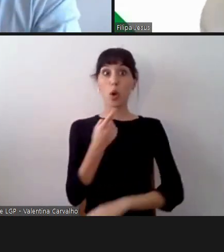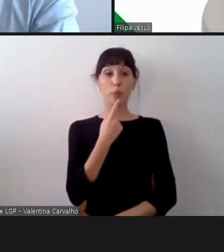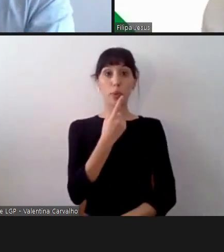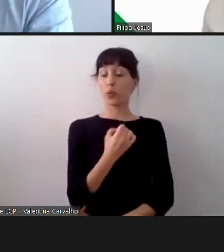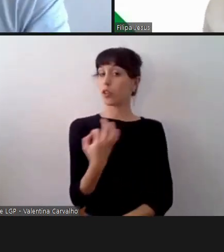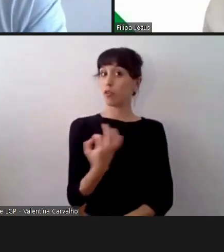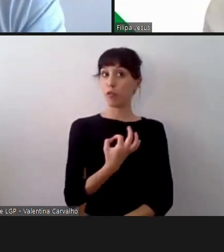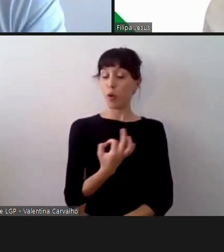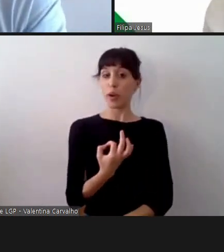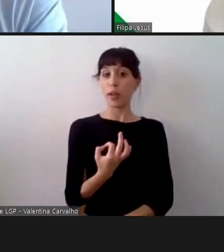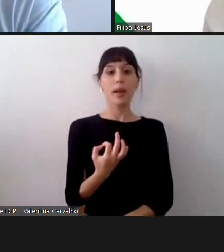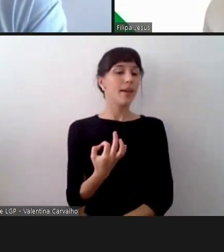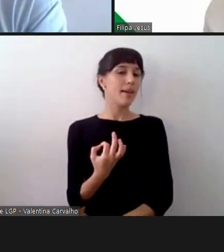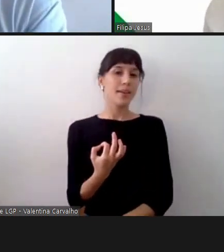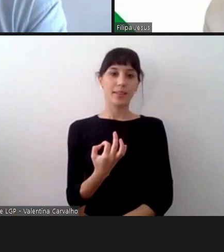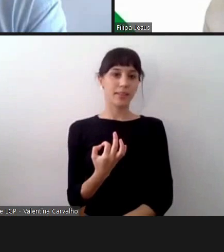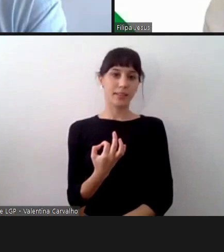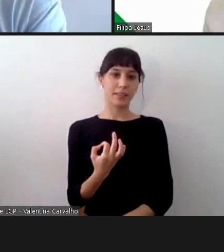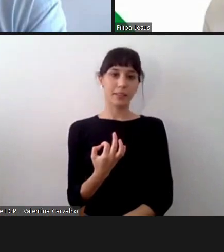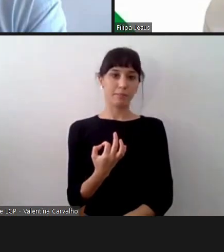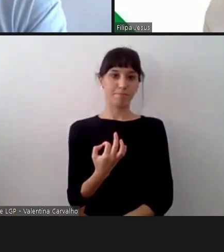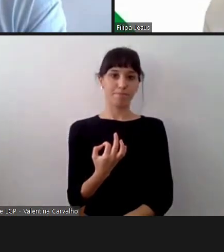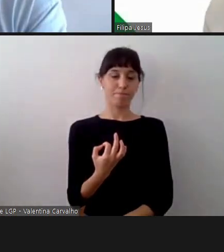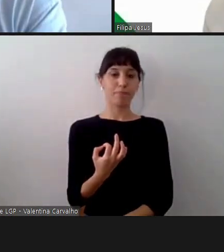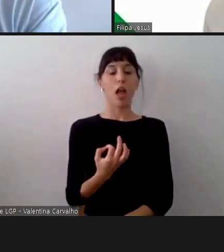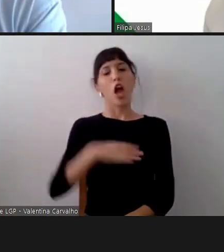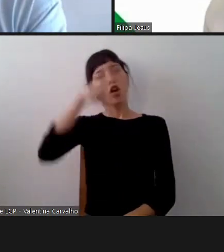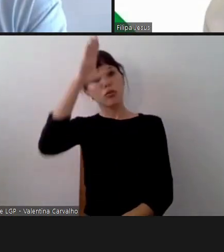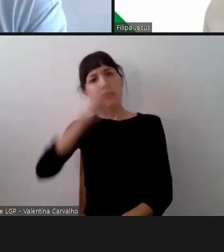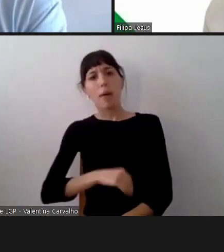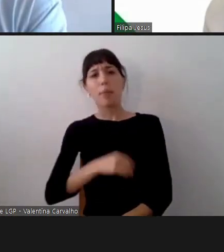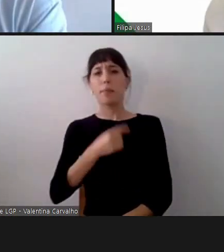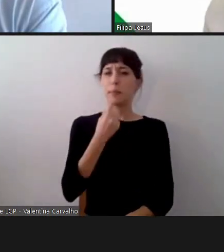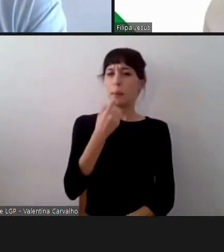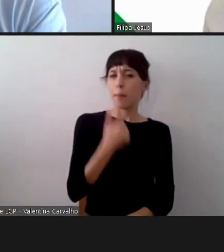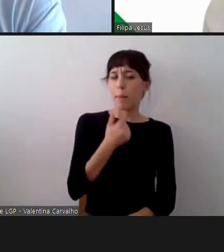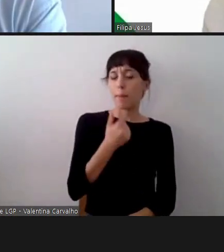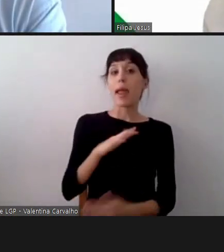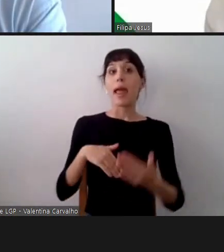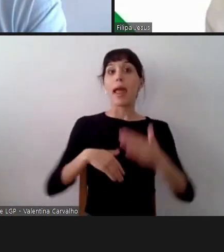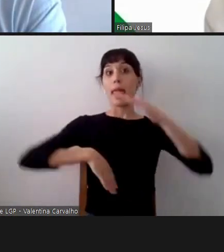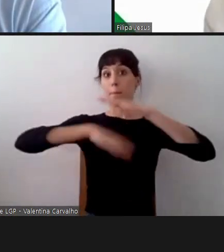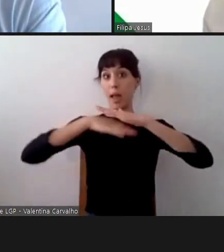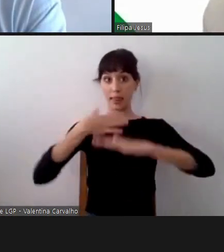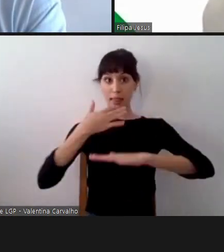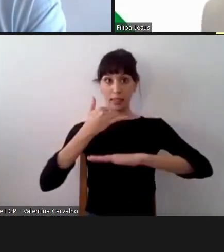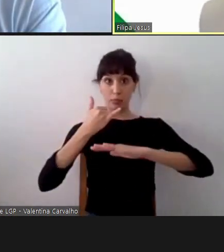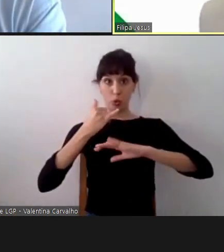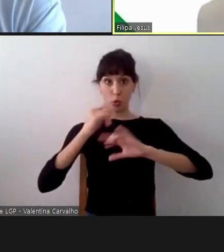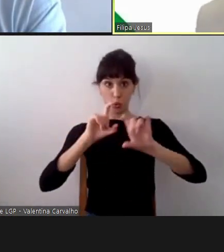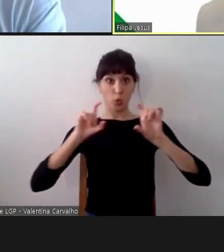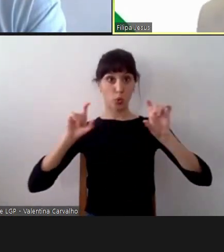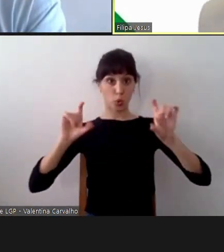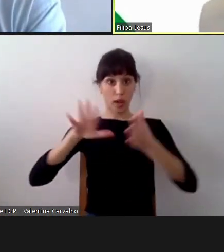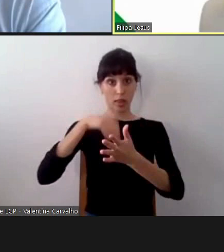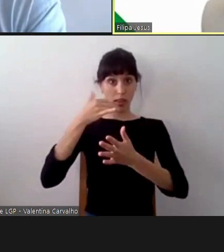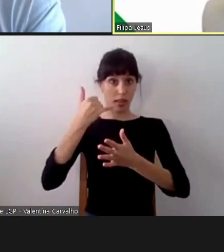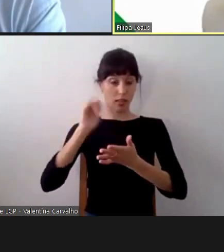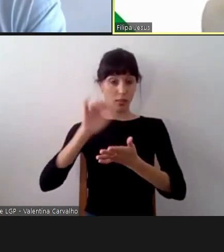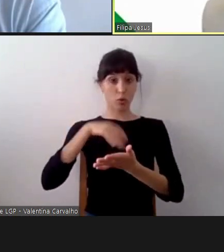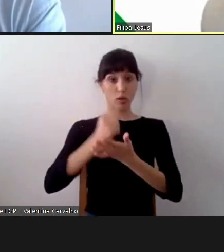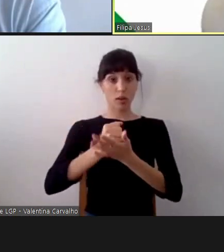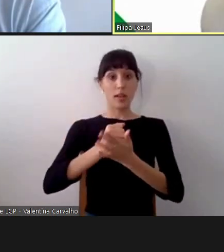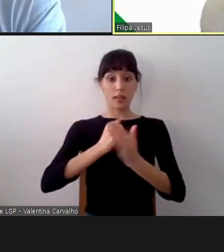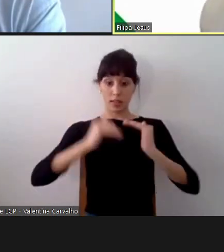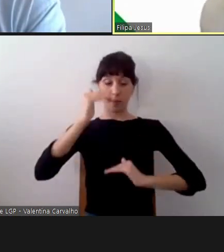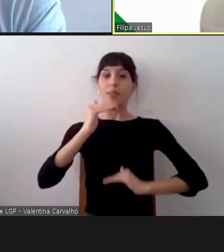que não sabiam se tinham percebido bem se era até o 12º ano ou não, e portanto já está. Aqui uma precisão muito